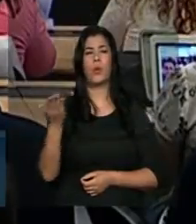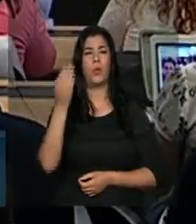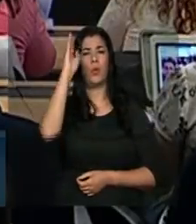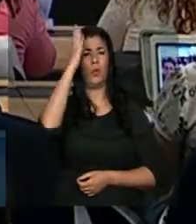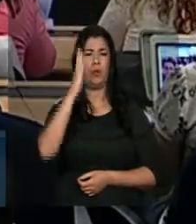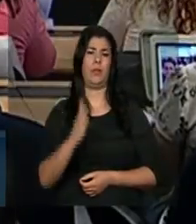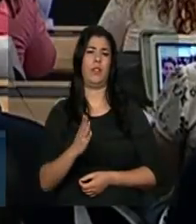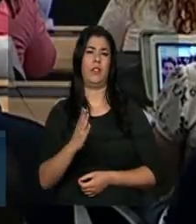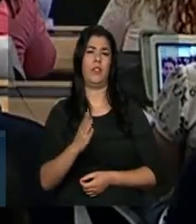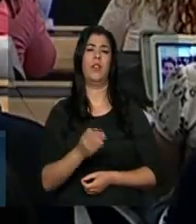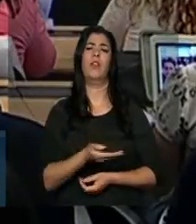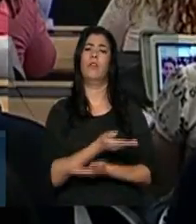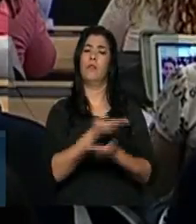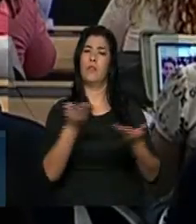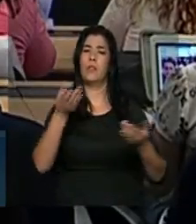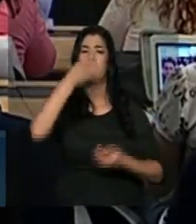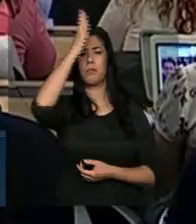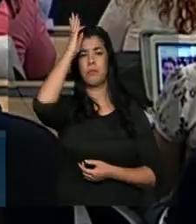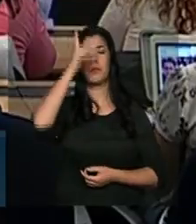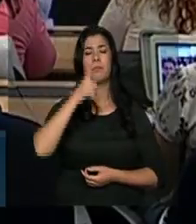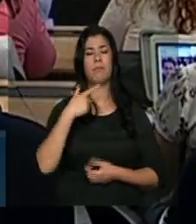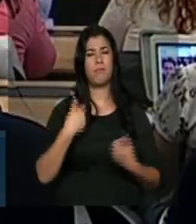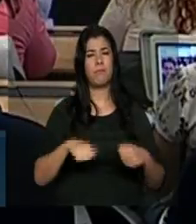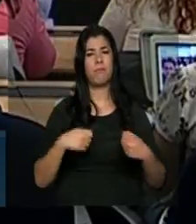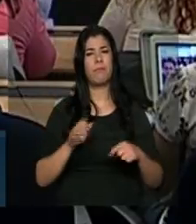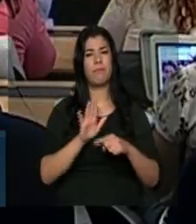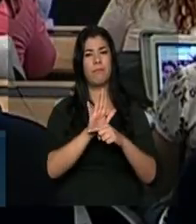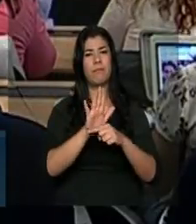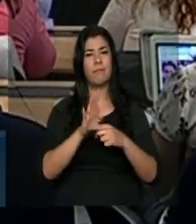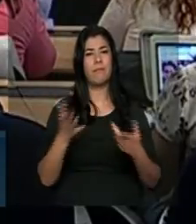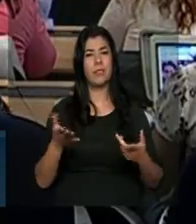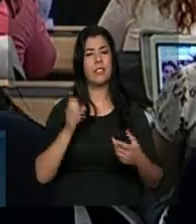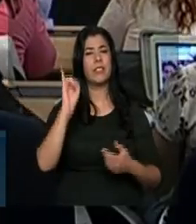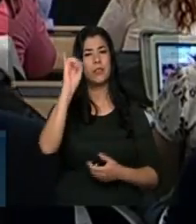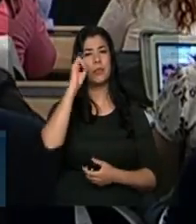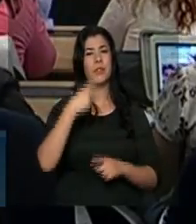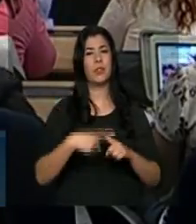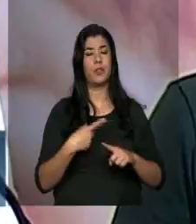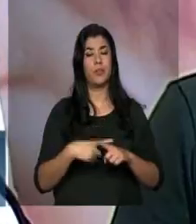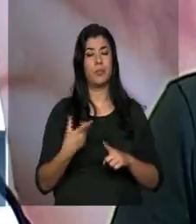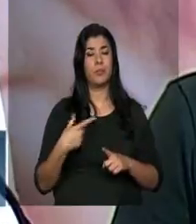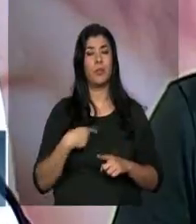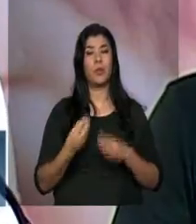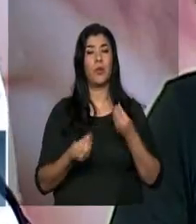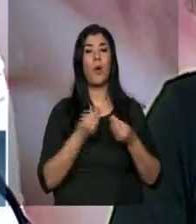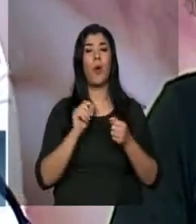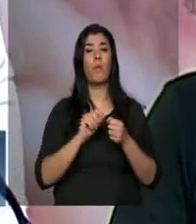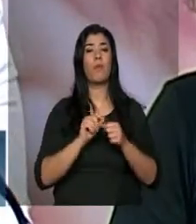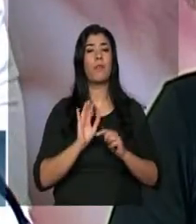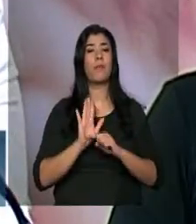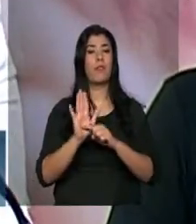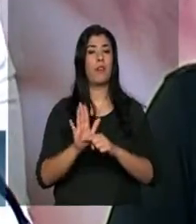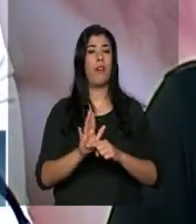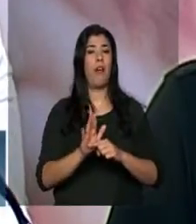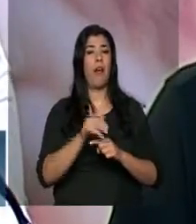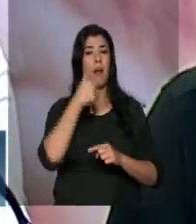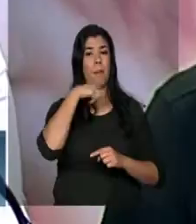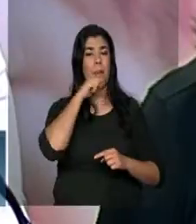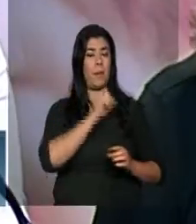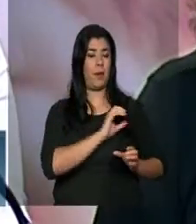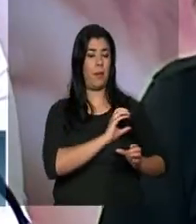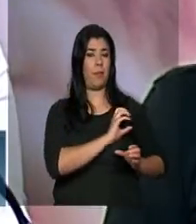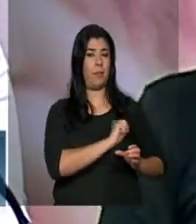né, que sem eles, né, os leites não conseguiriam chegar, né, nos bancos de leite e nessas crianças. Então, é uma